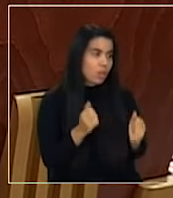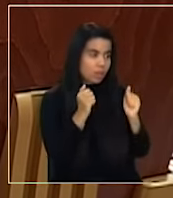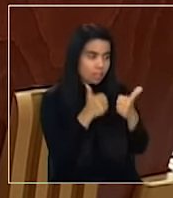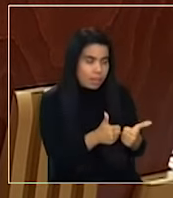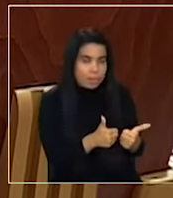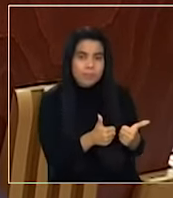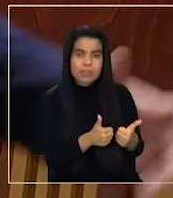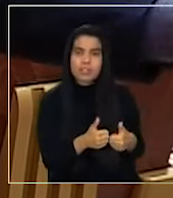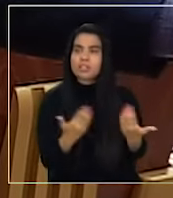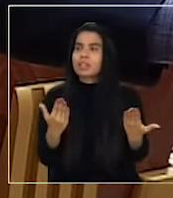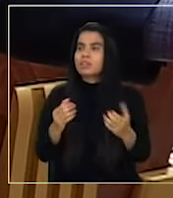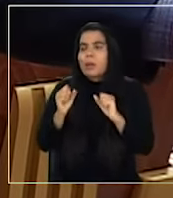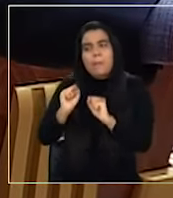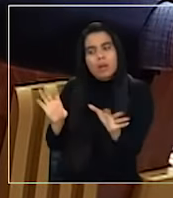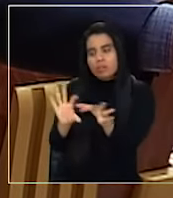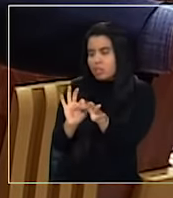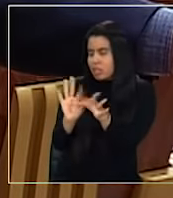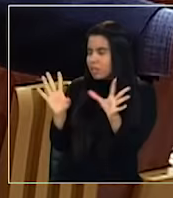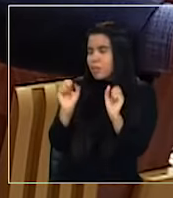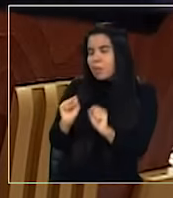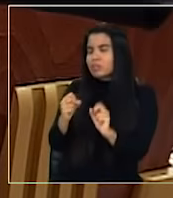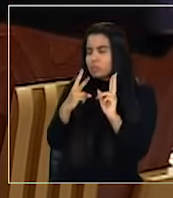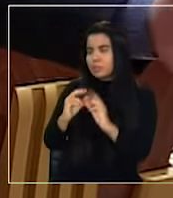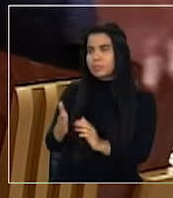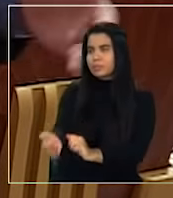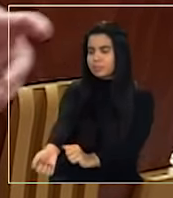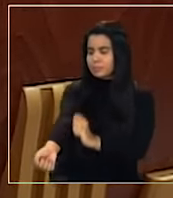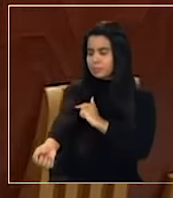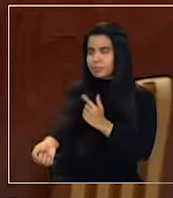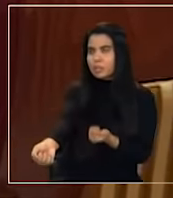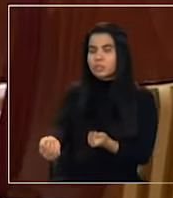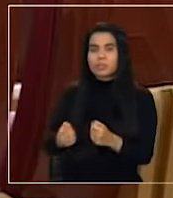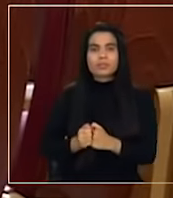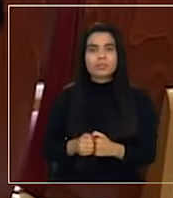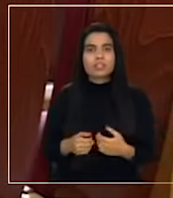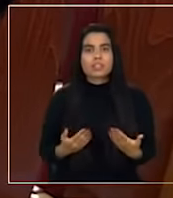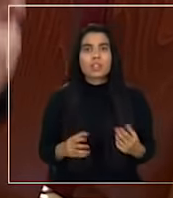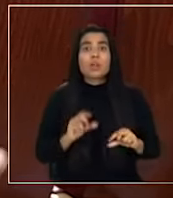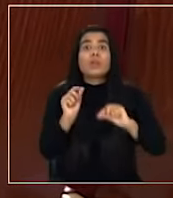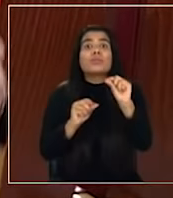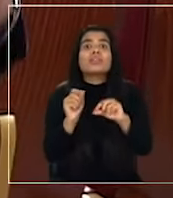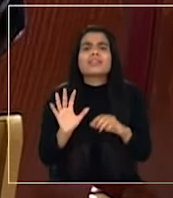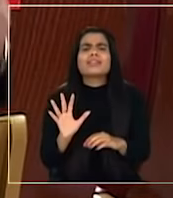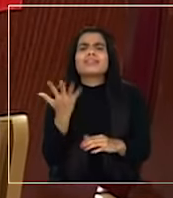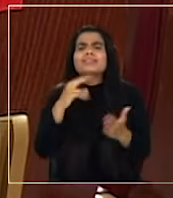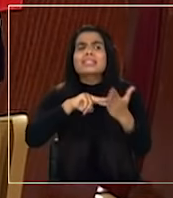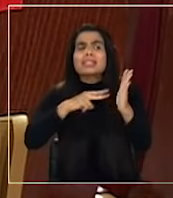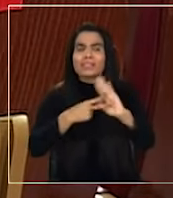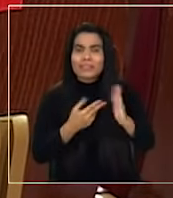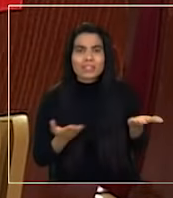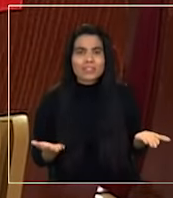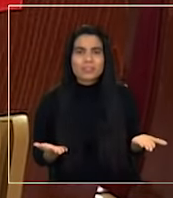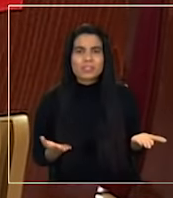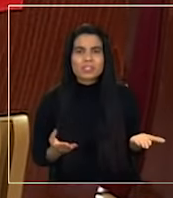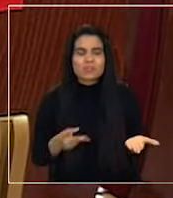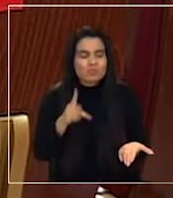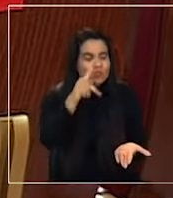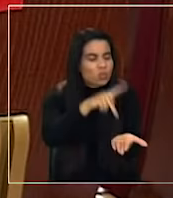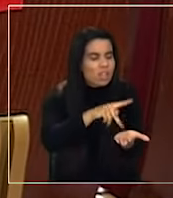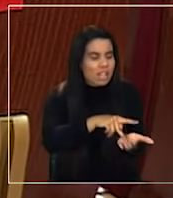trabalho, a operação. Você deixa ele colocar você para dormir. Ou seja, você literalmente entrega a sua